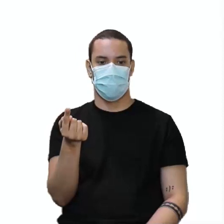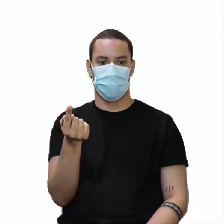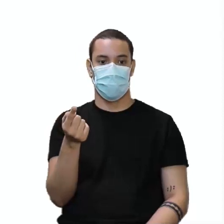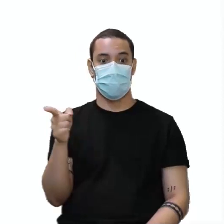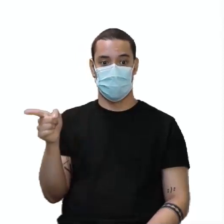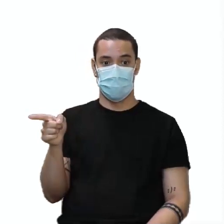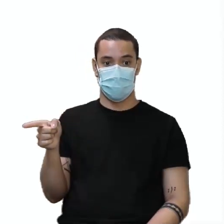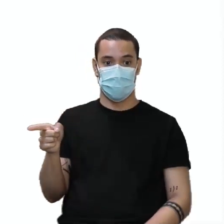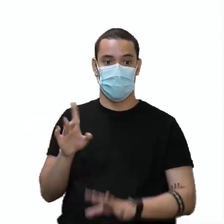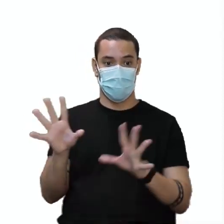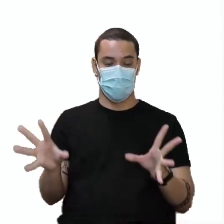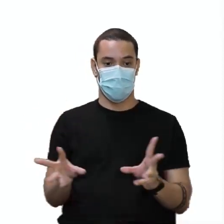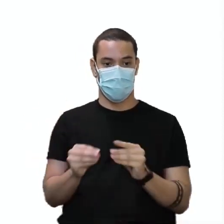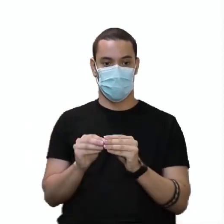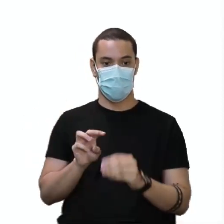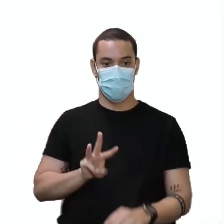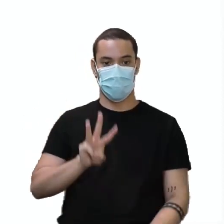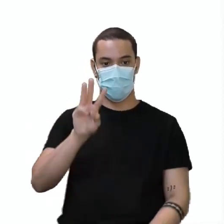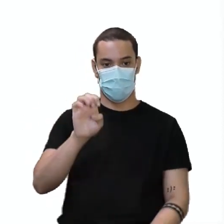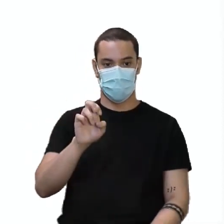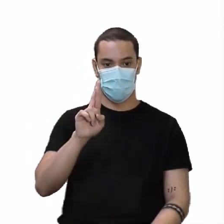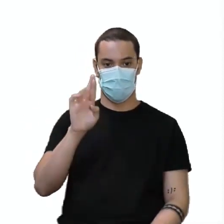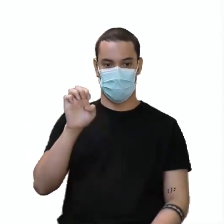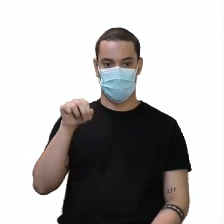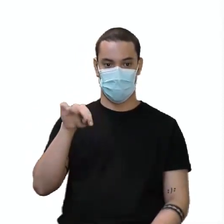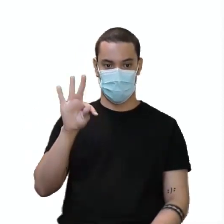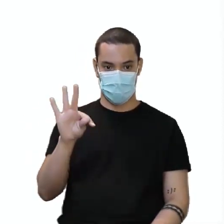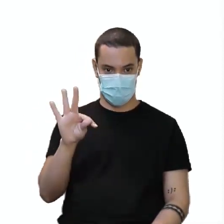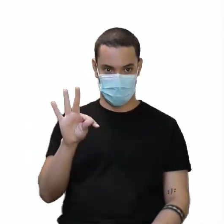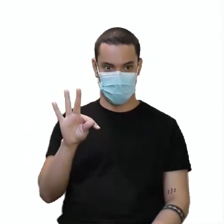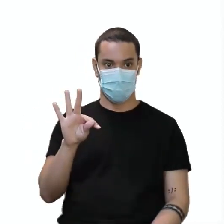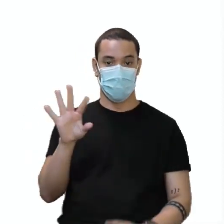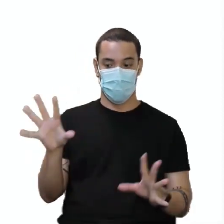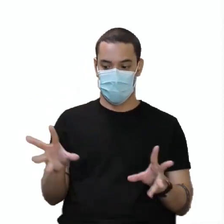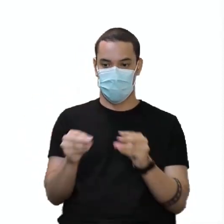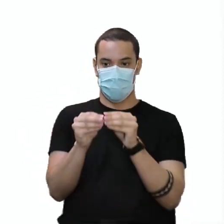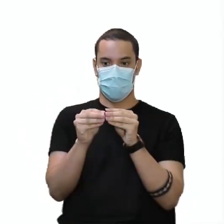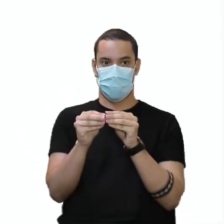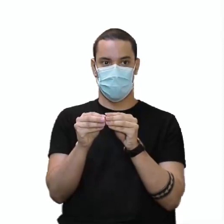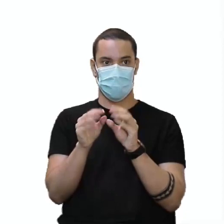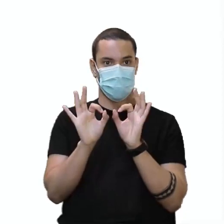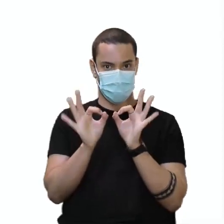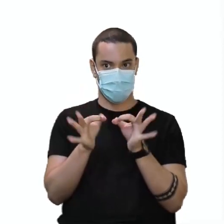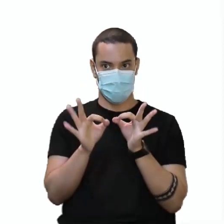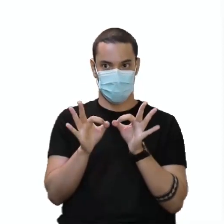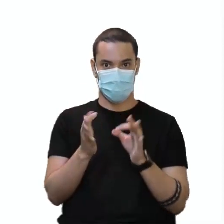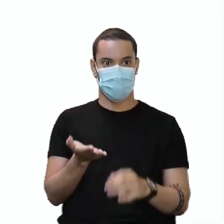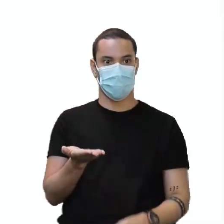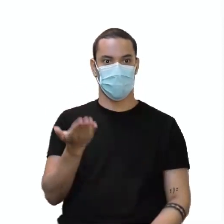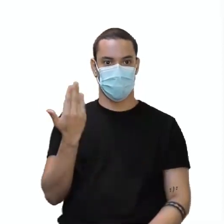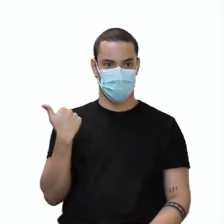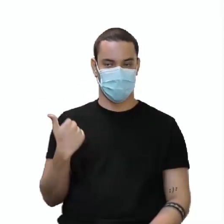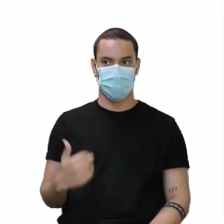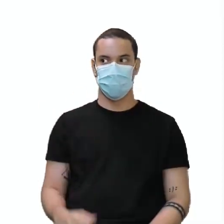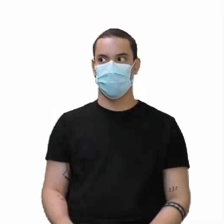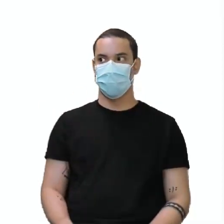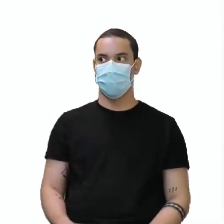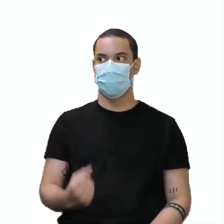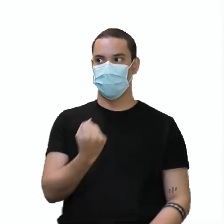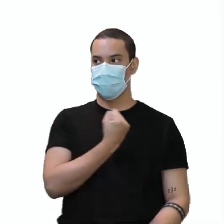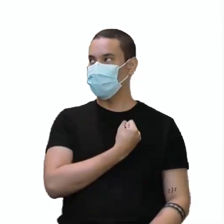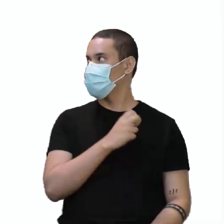veio contraída. Weren't, que é a mesma coisa de were not. Certo? Let's move on. Questão